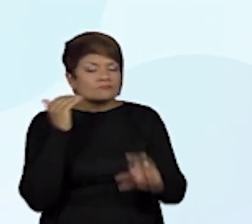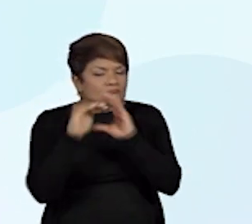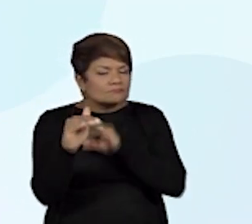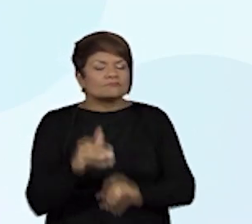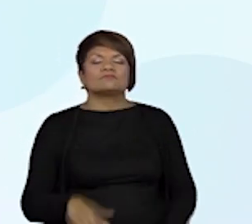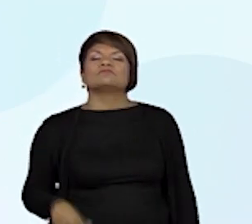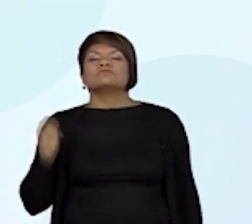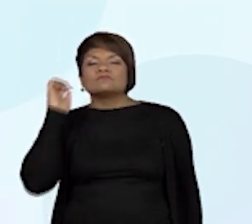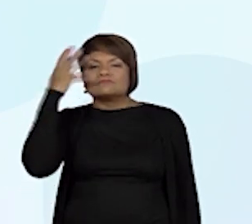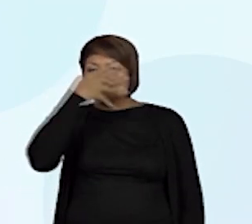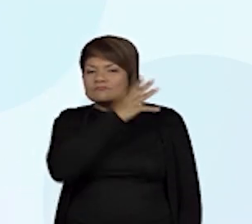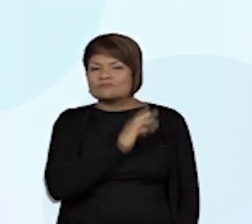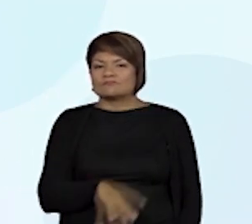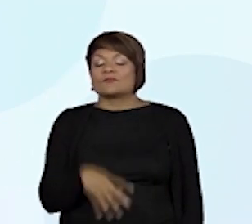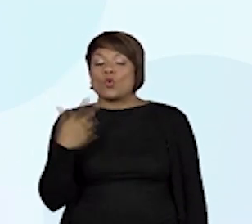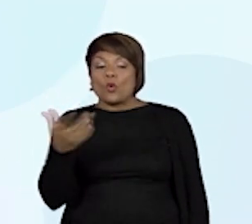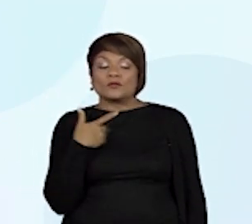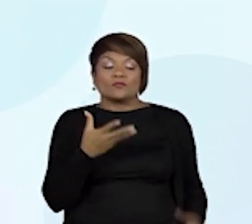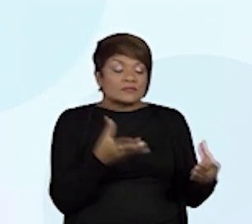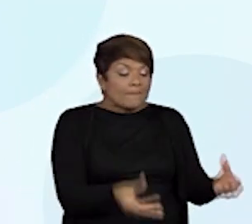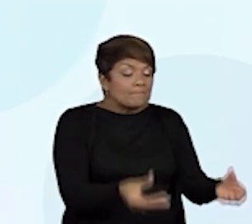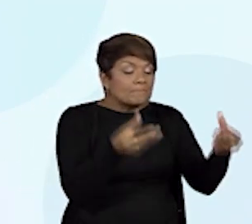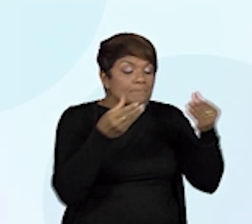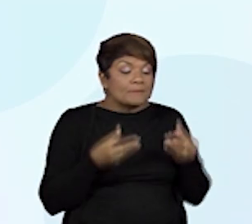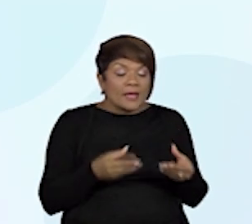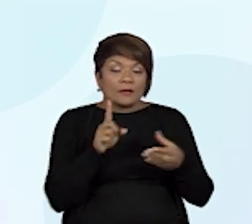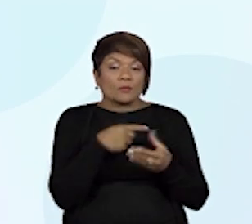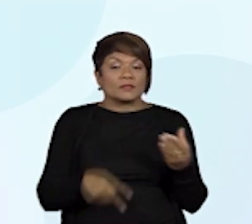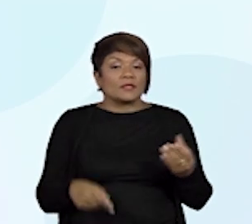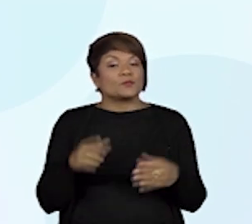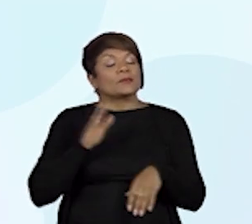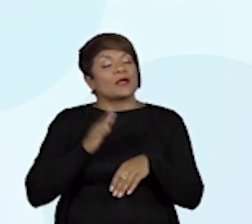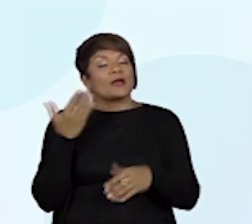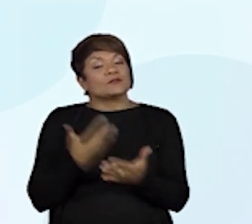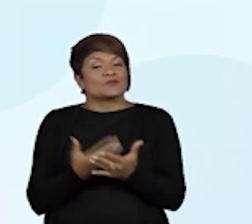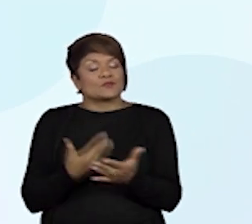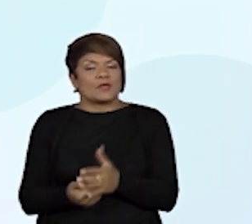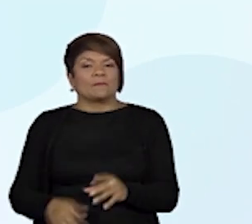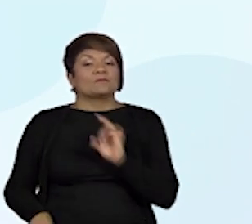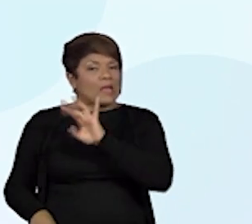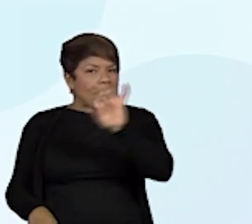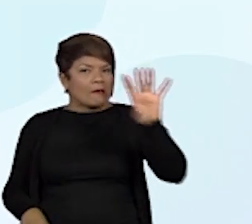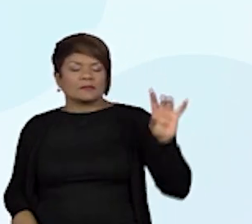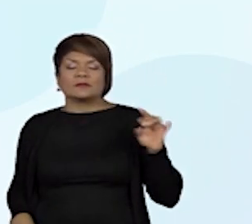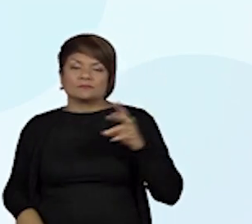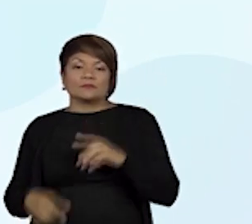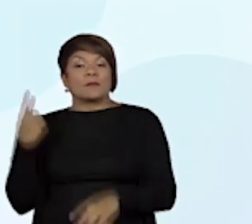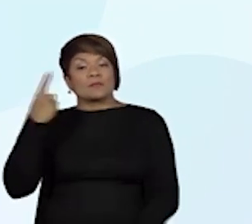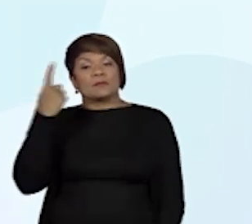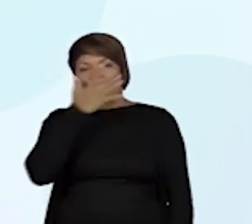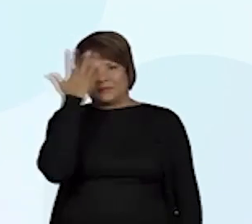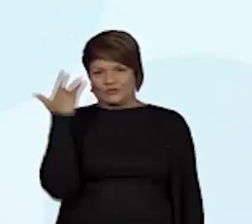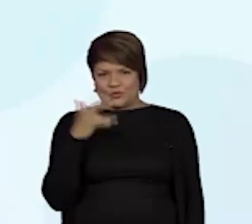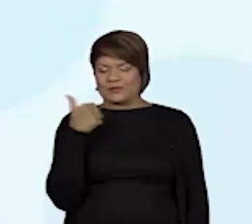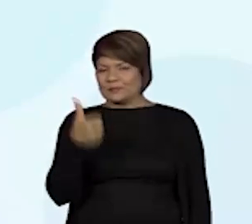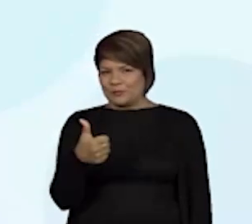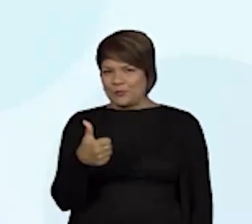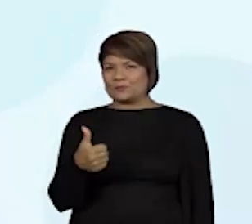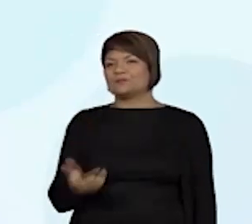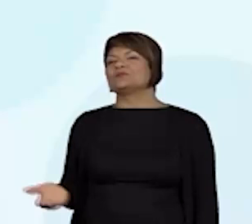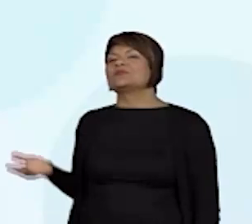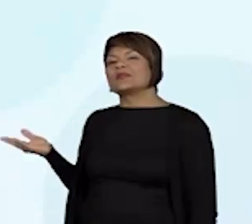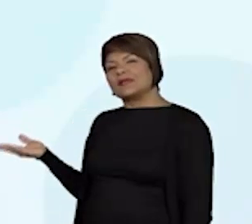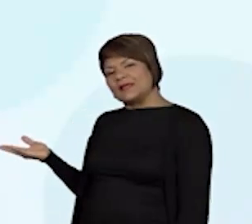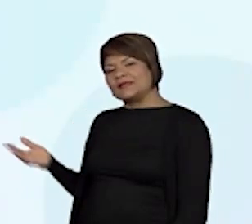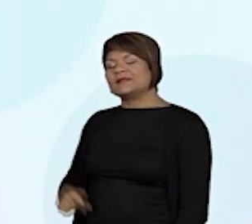do momento que vocês pegam o seu caderno para estudar. Então, um relato pessoal em primeira pessoa, pessoal. Fica aí o